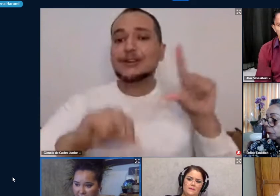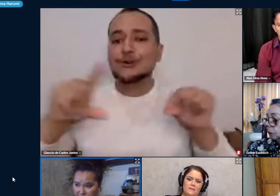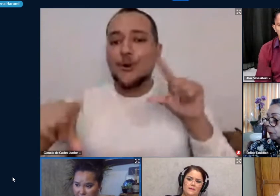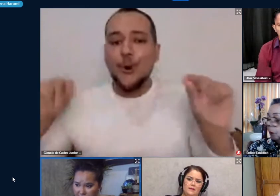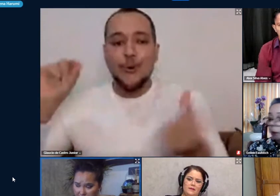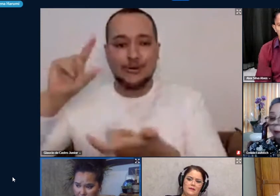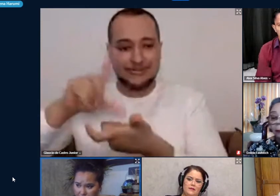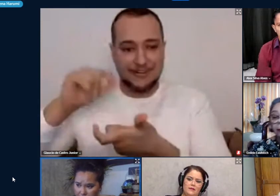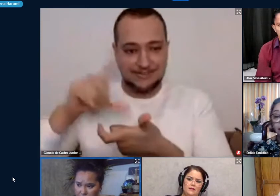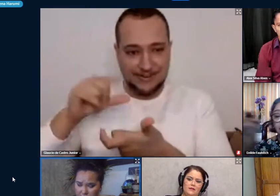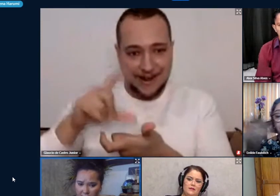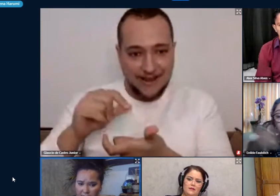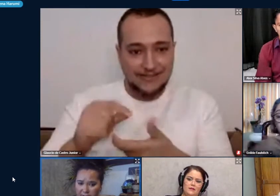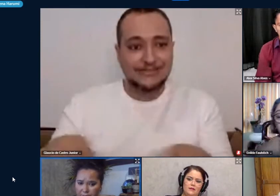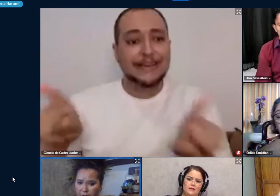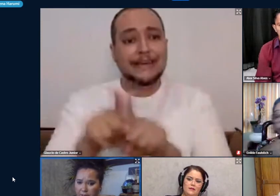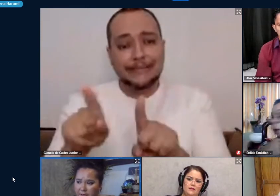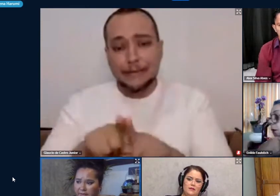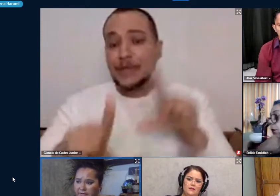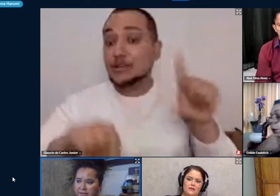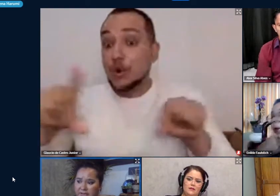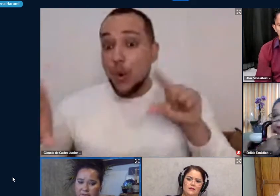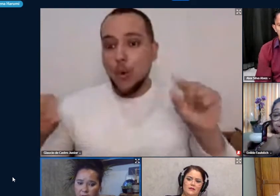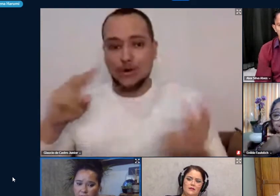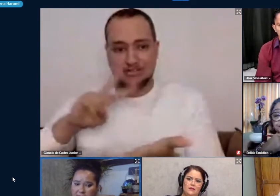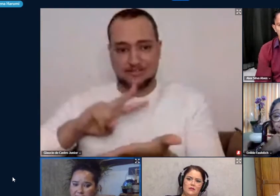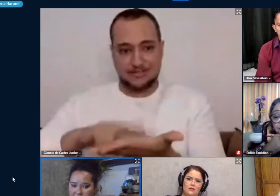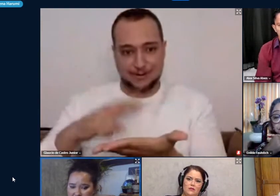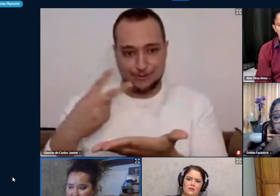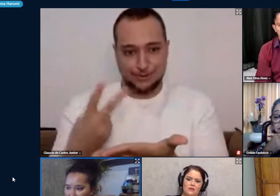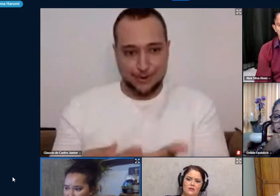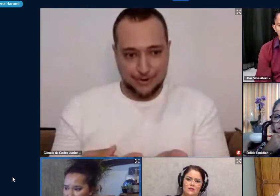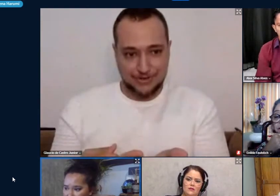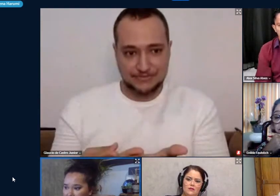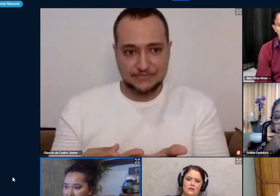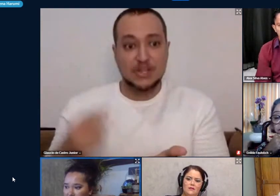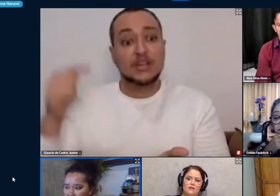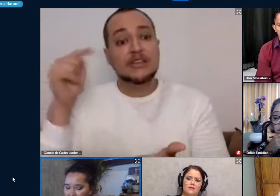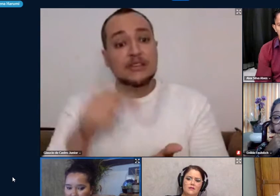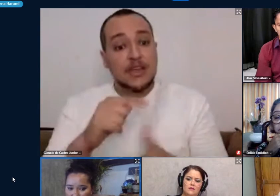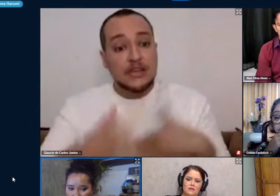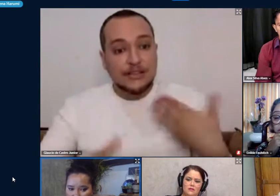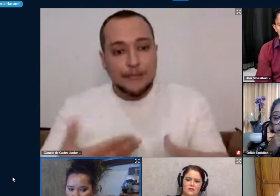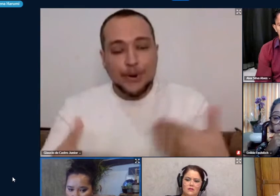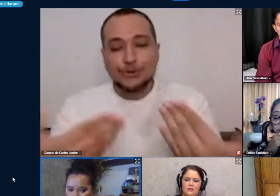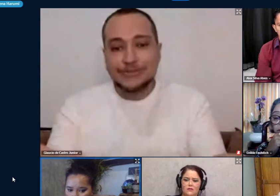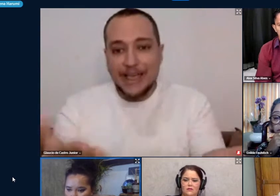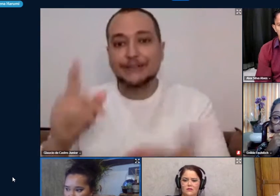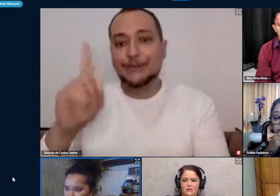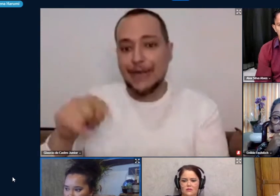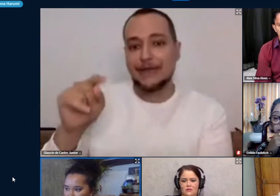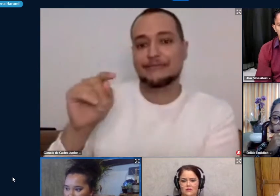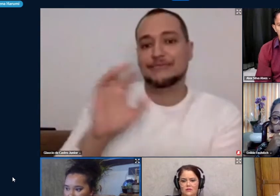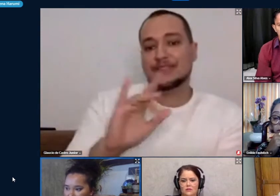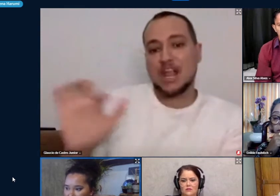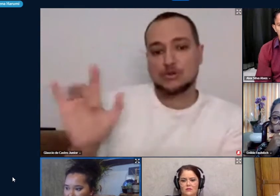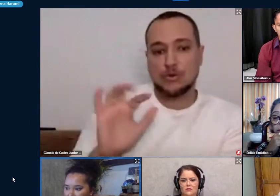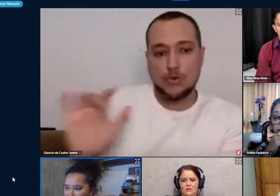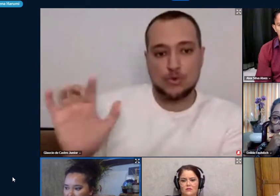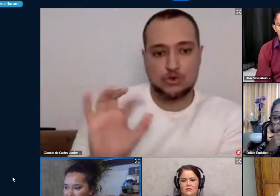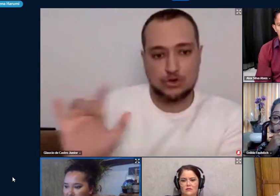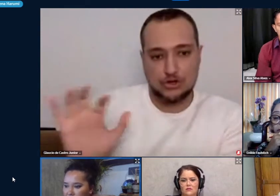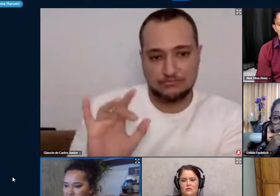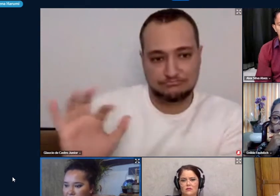para fazer a tradução desse poema. Ele vai fazer escolhas lexicais e escolhas tradutórias